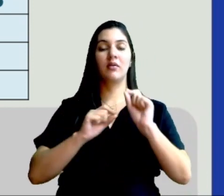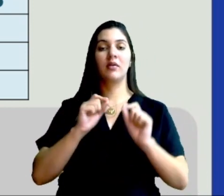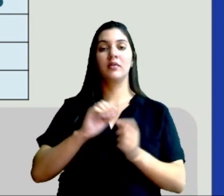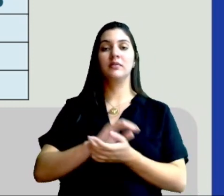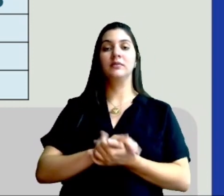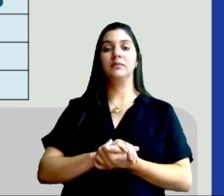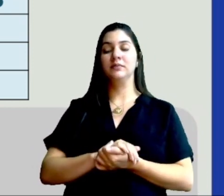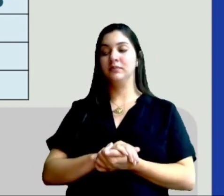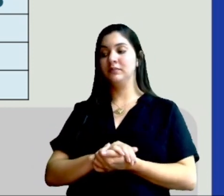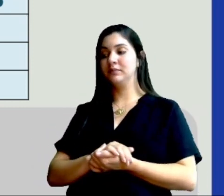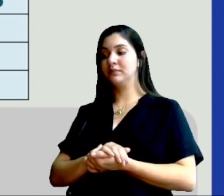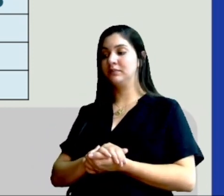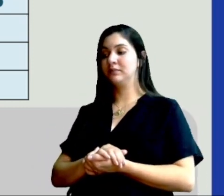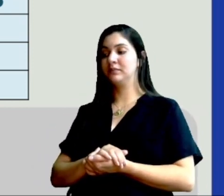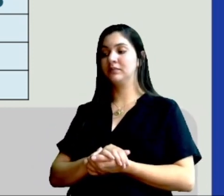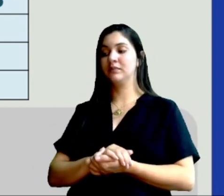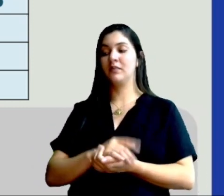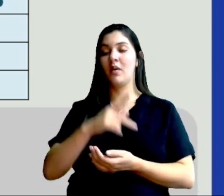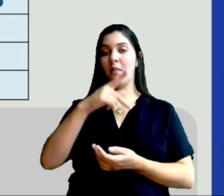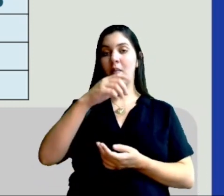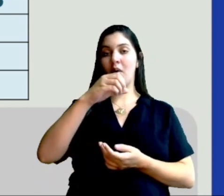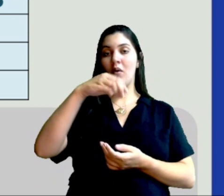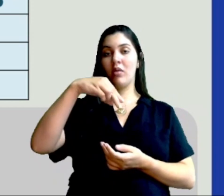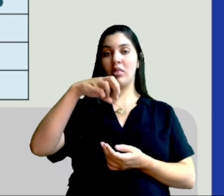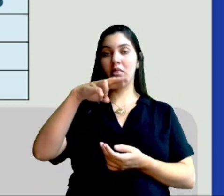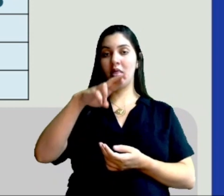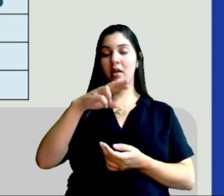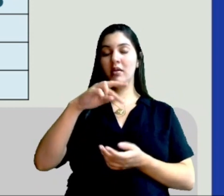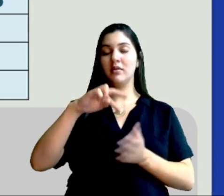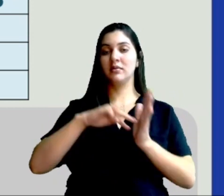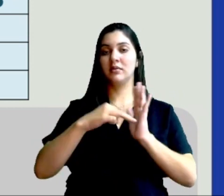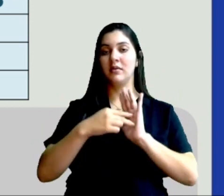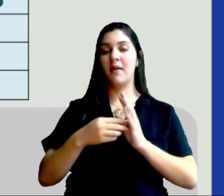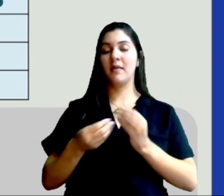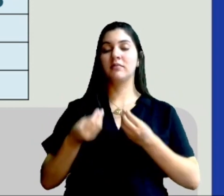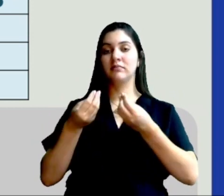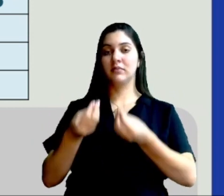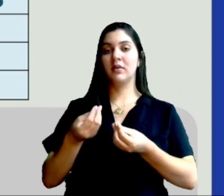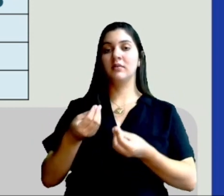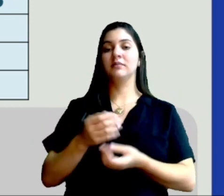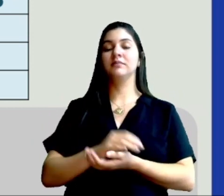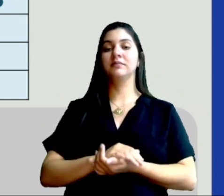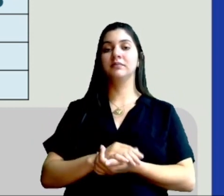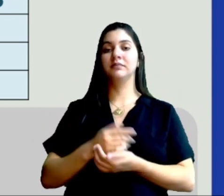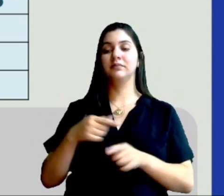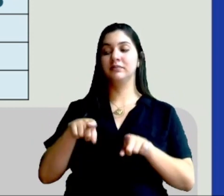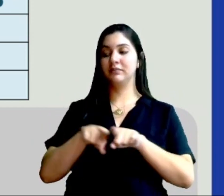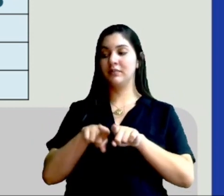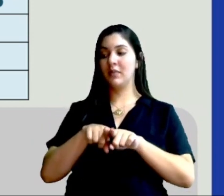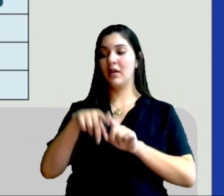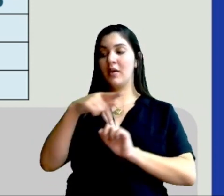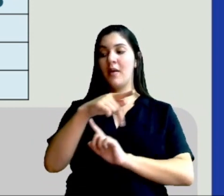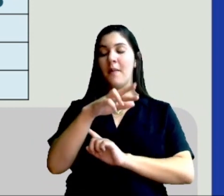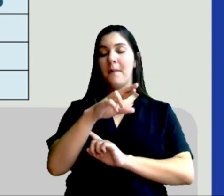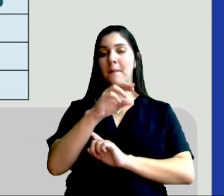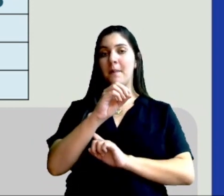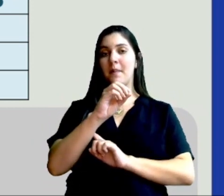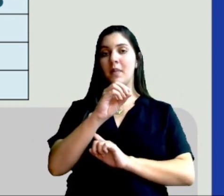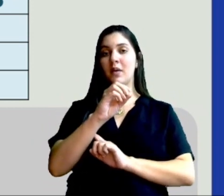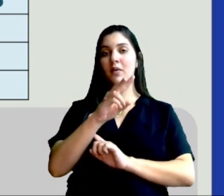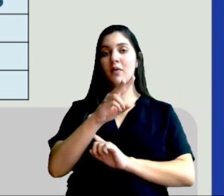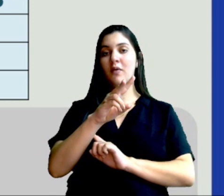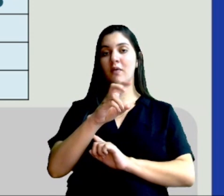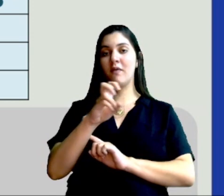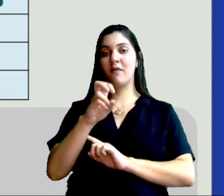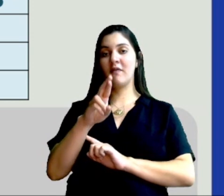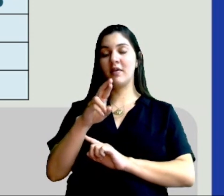que significa pôr. Aí, a gente tem puesto. Proveer, que significa